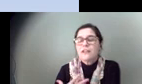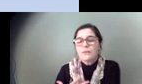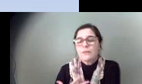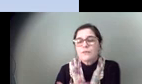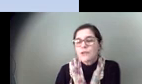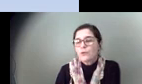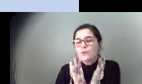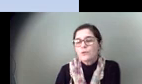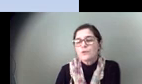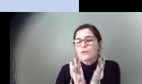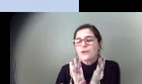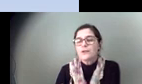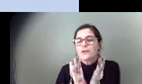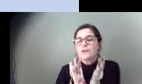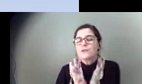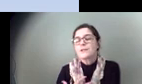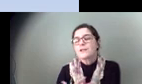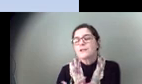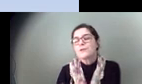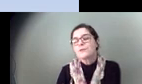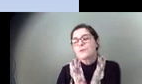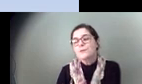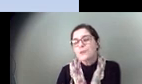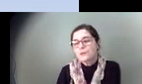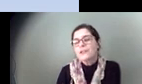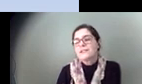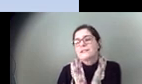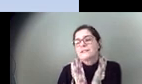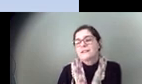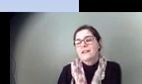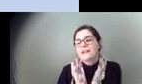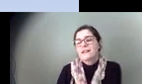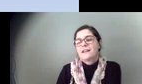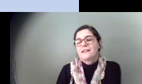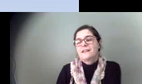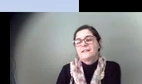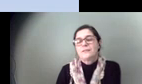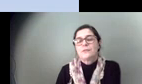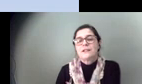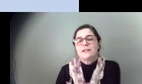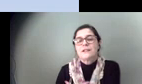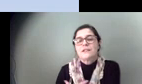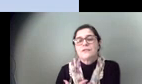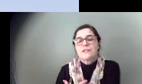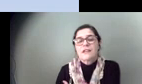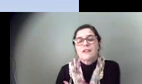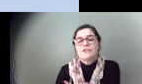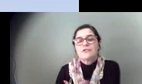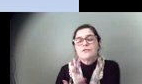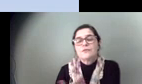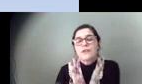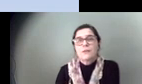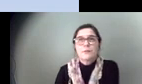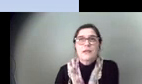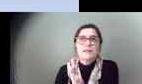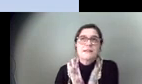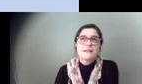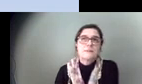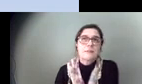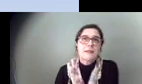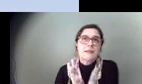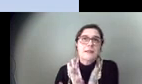transmite, né, para os alunos. Por isso que eu falo que educação física, nós somos muito felizes. Né? Porque de verdade a gente veio